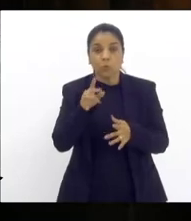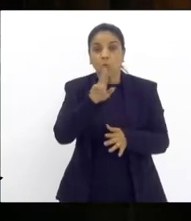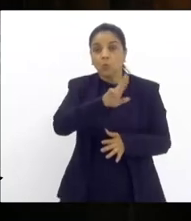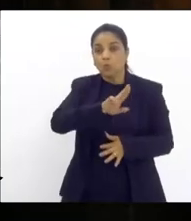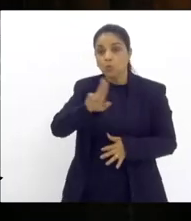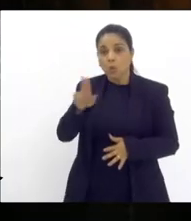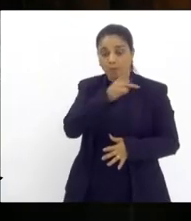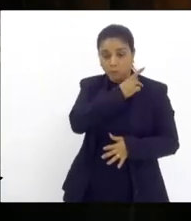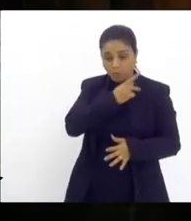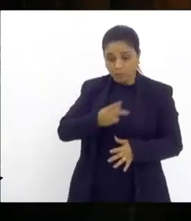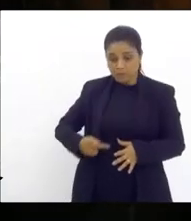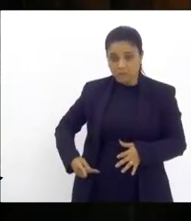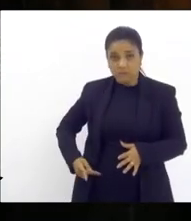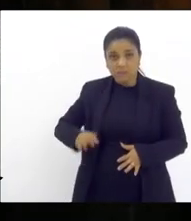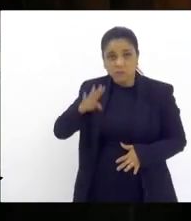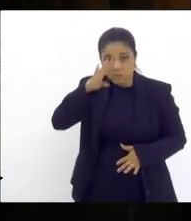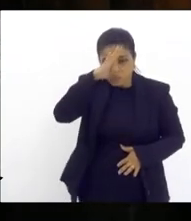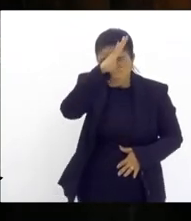presidente bolsonaro